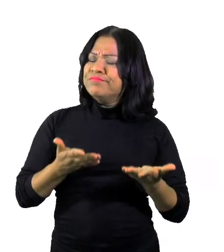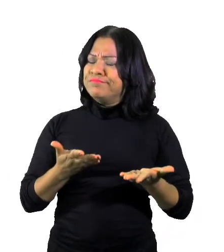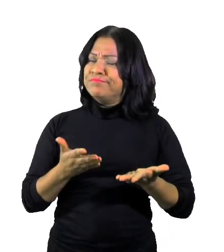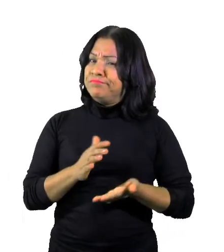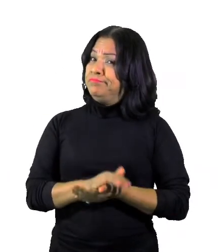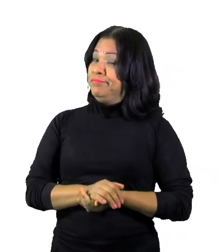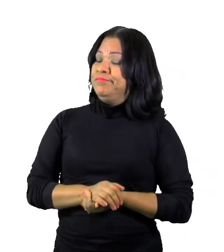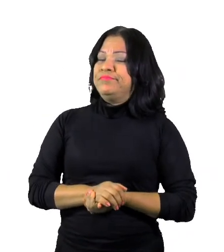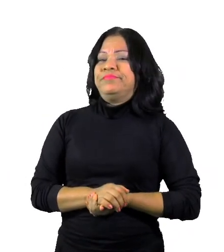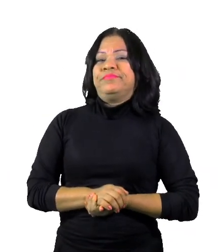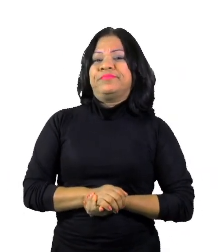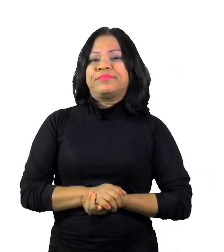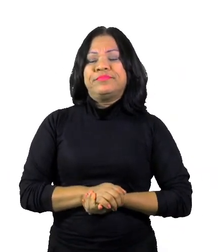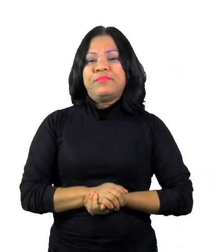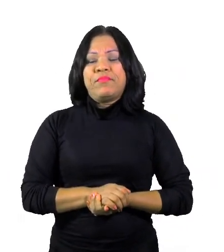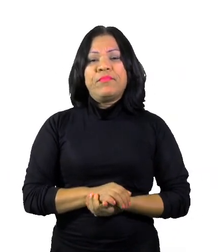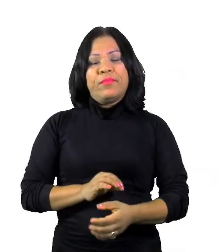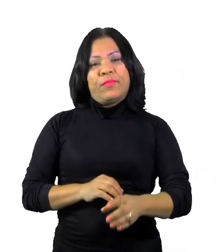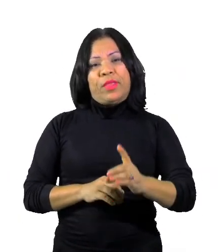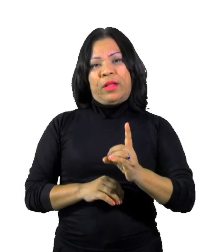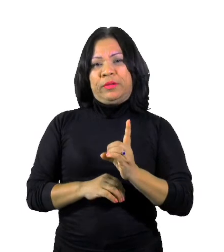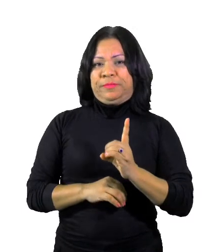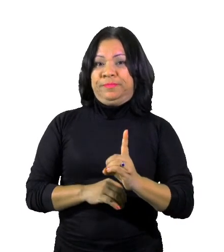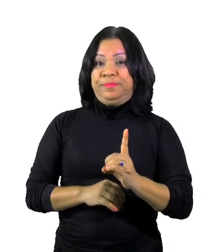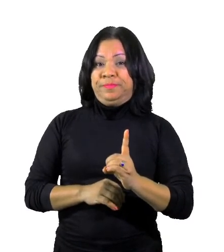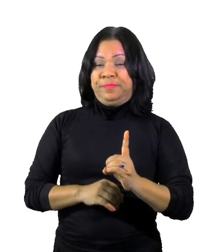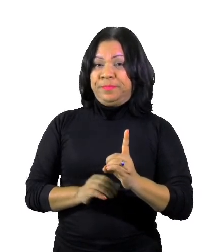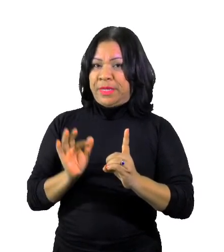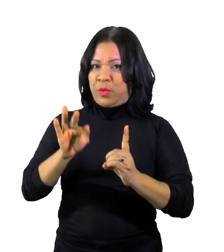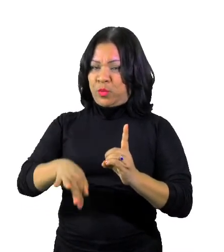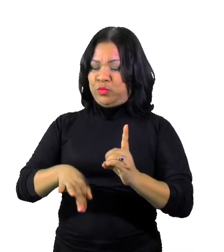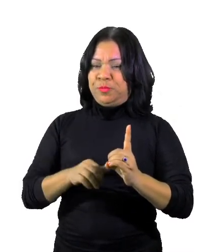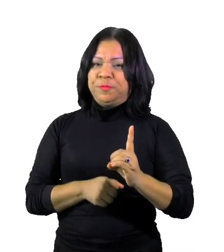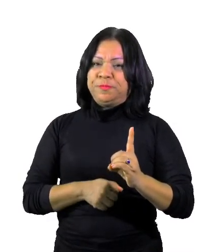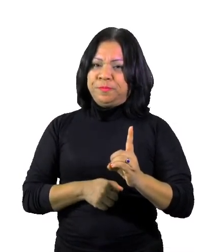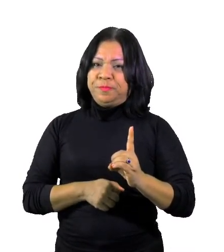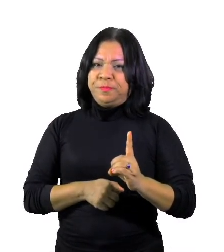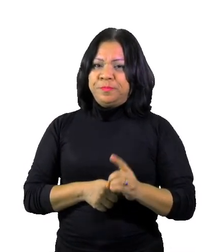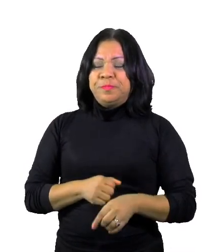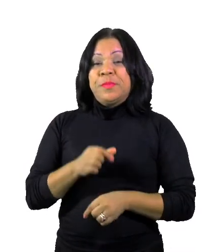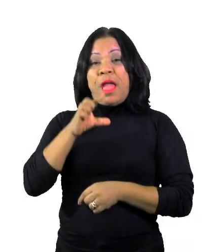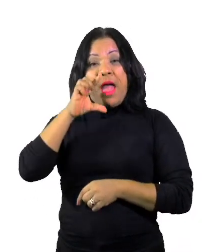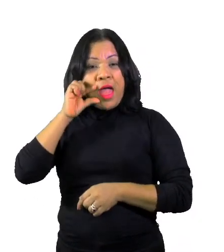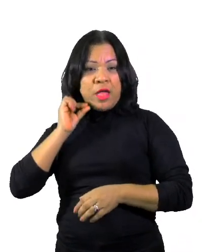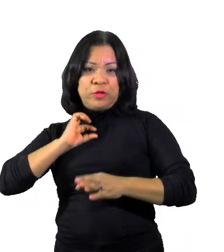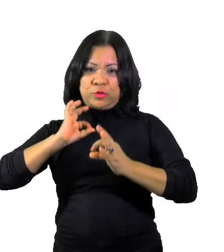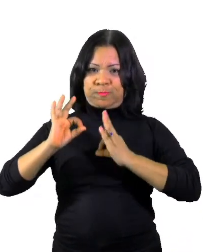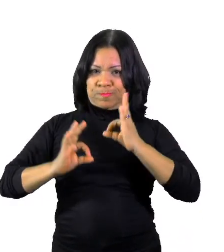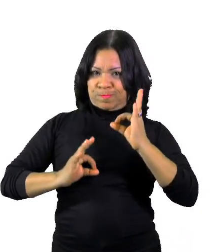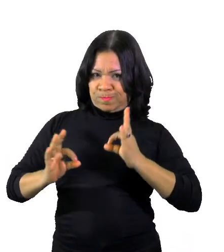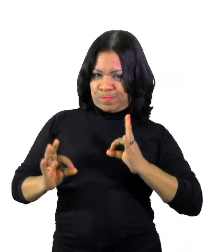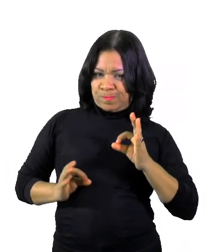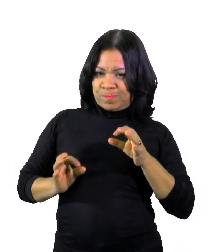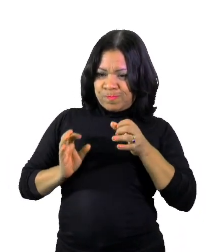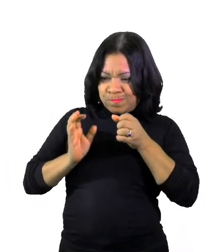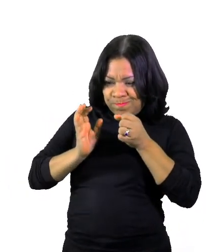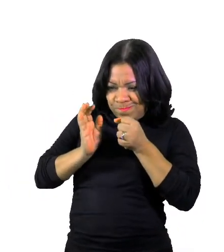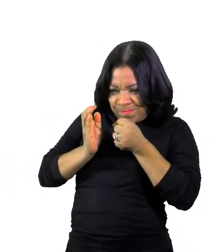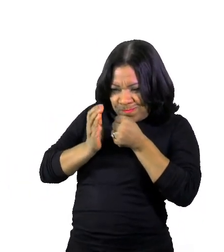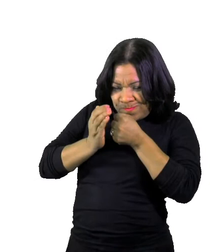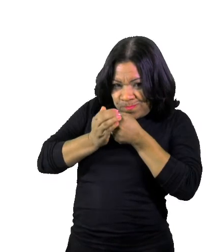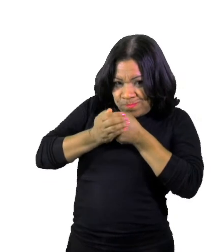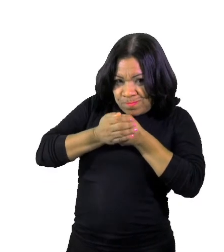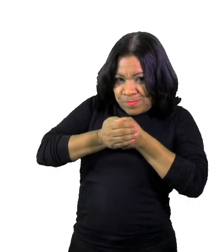Vamos lá. Letra D, última opção. A onça pintada se esconde,